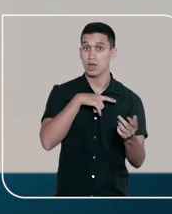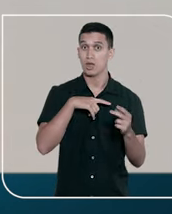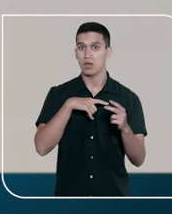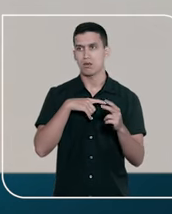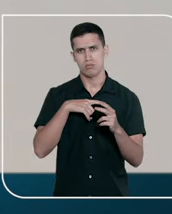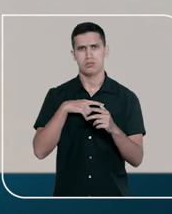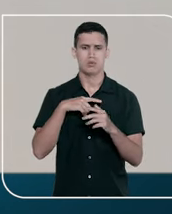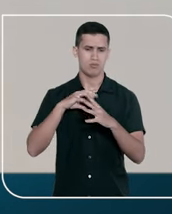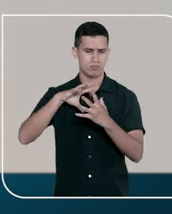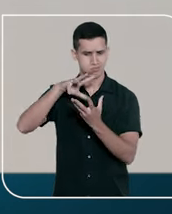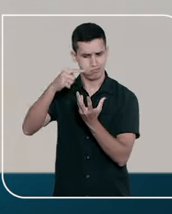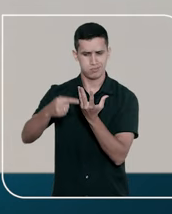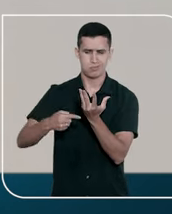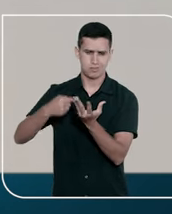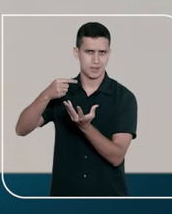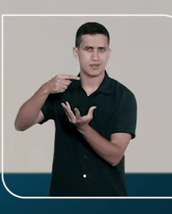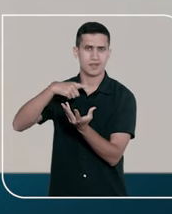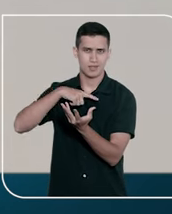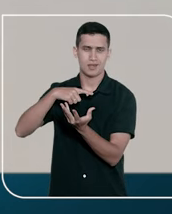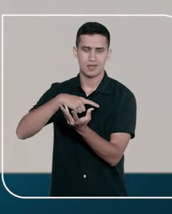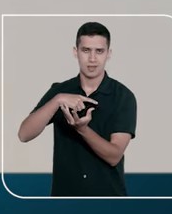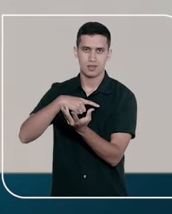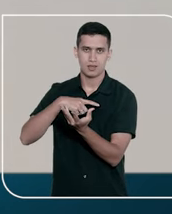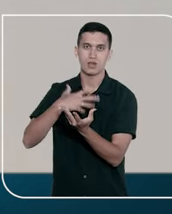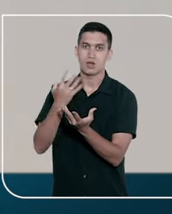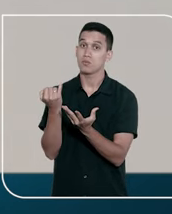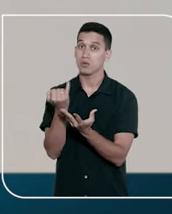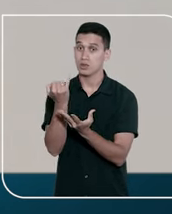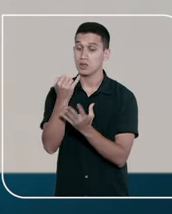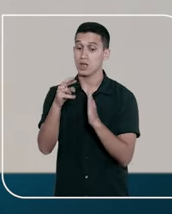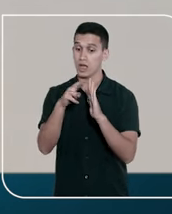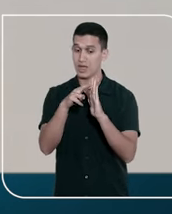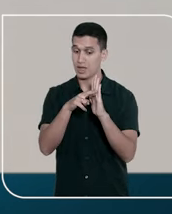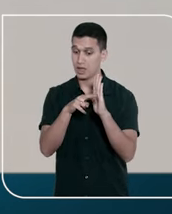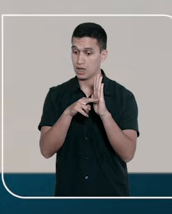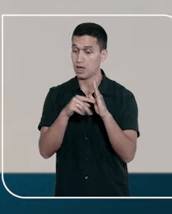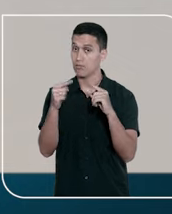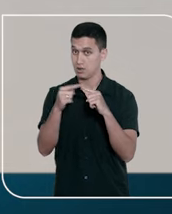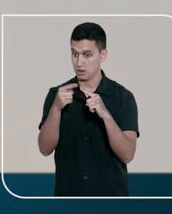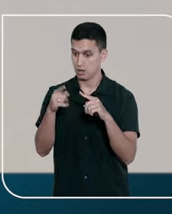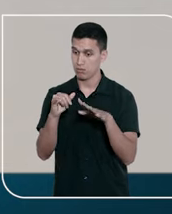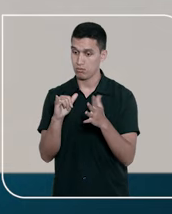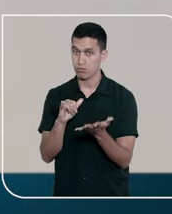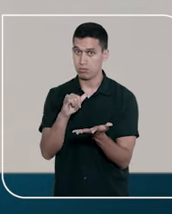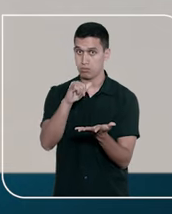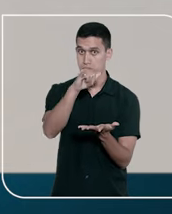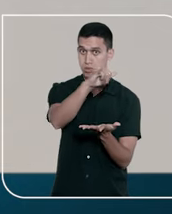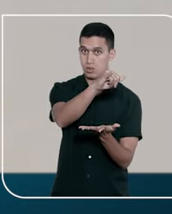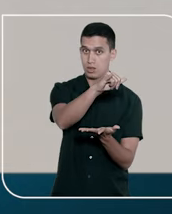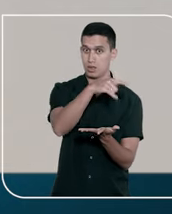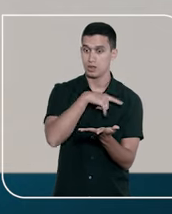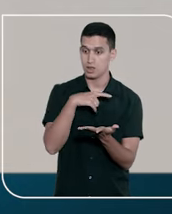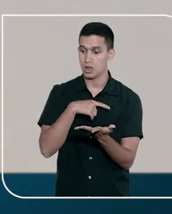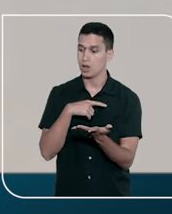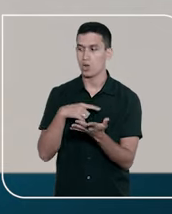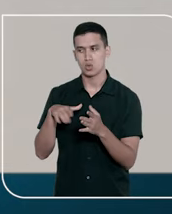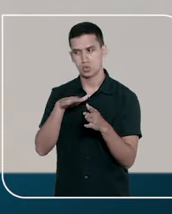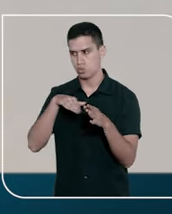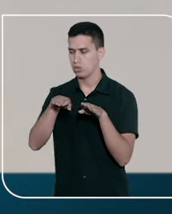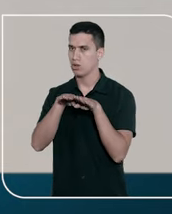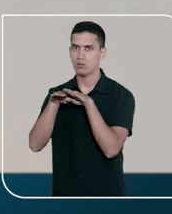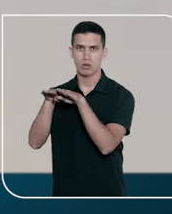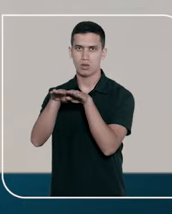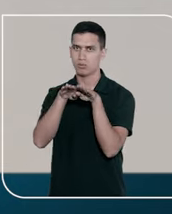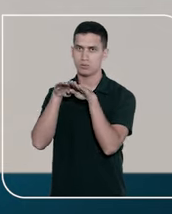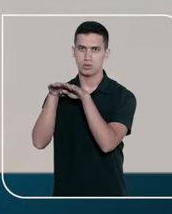global, é muito importante que as regras aplicáveis a esse serviço sejam homogêneas no mundo inteiro. Você não pode